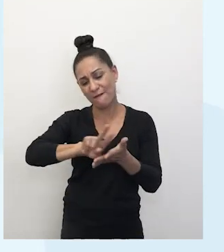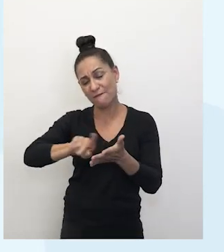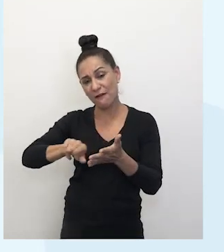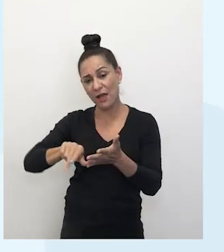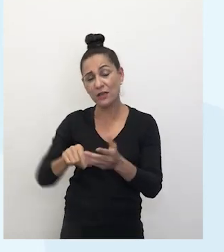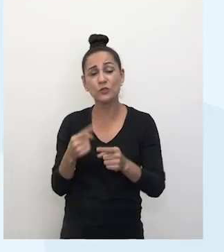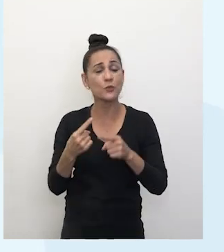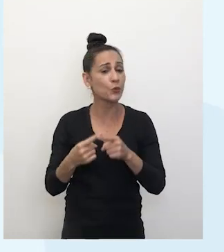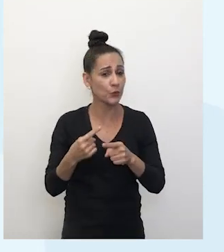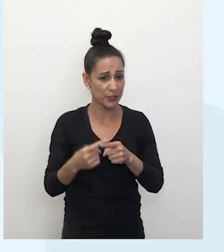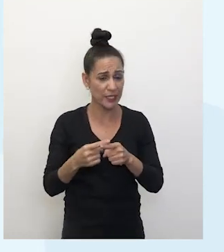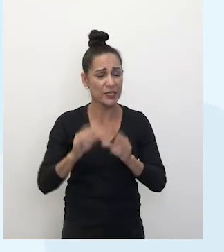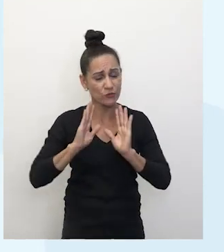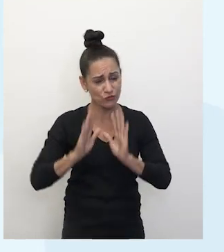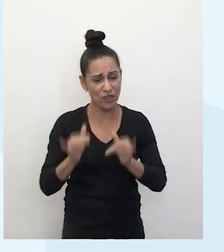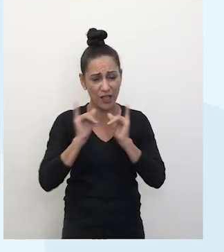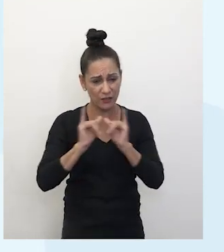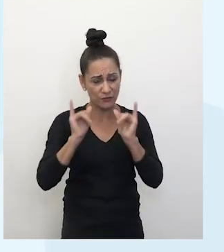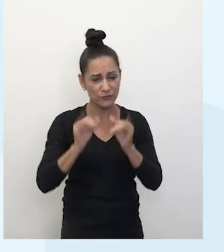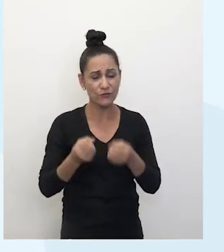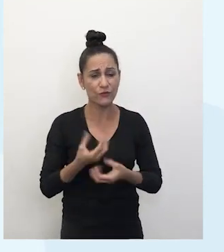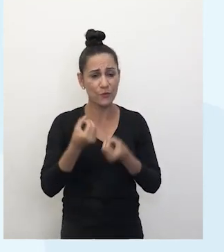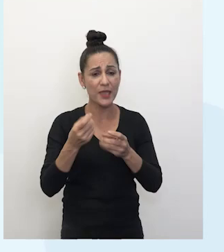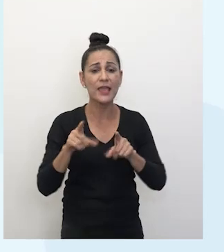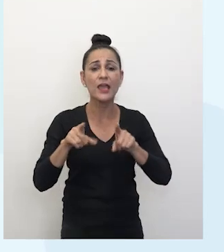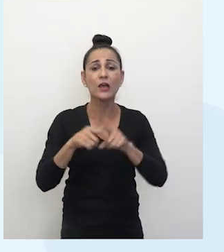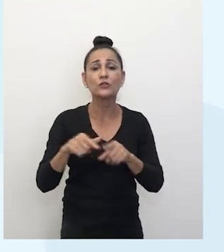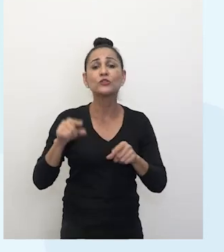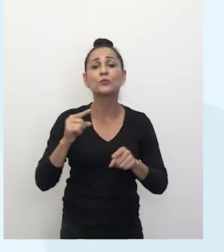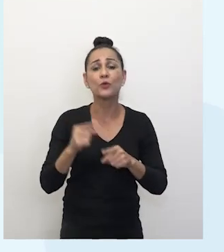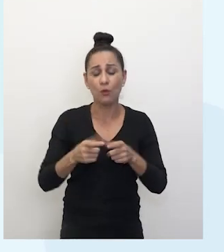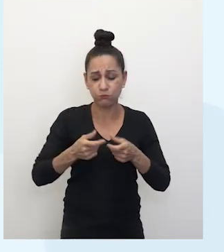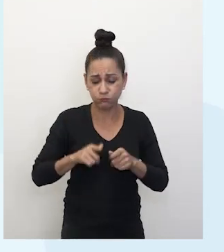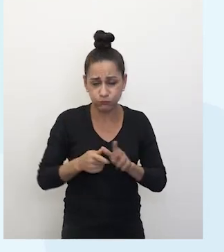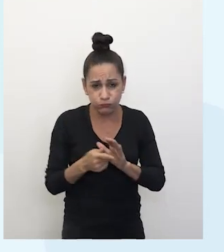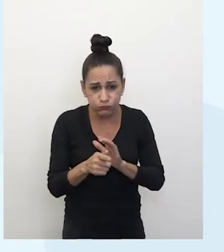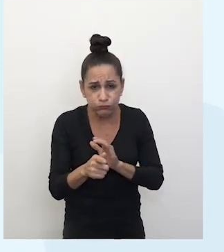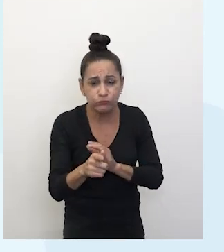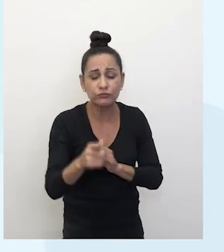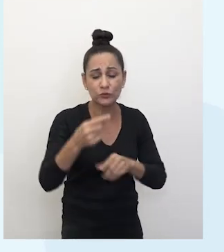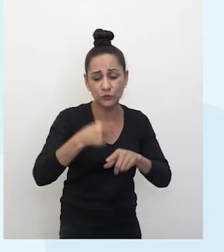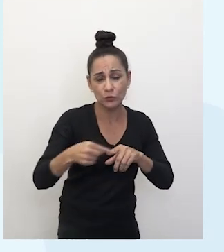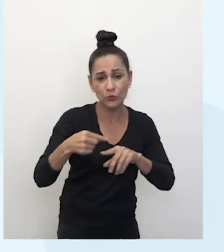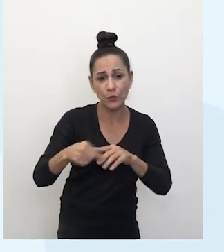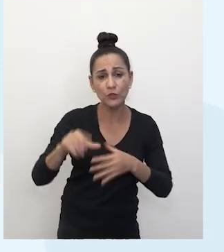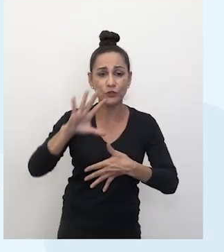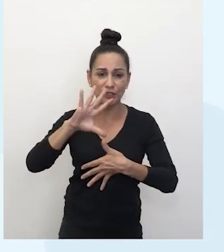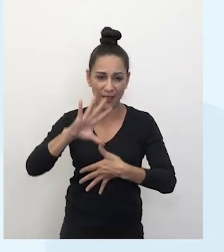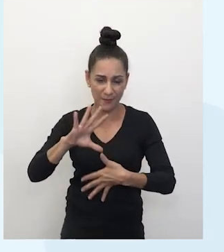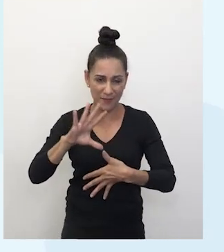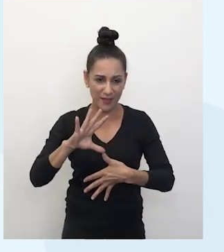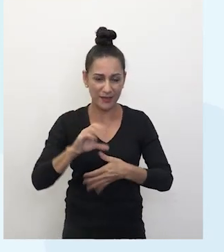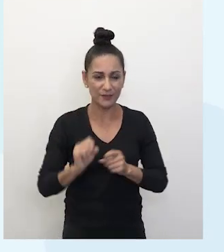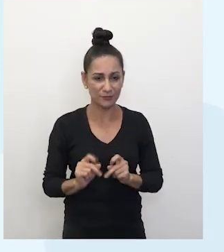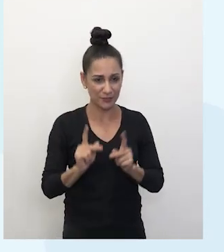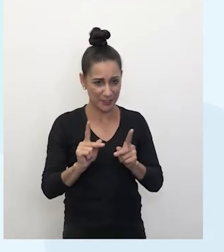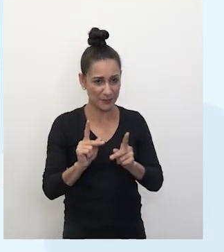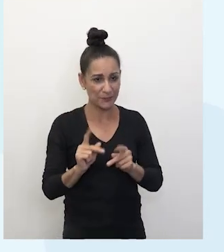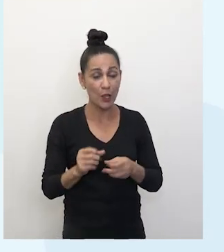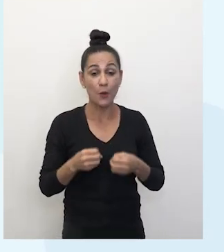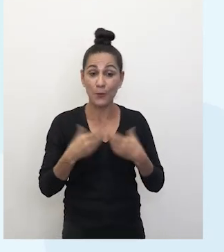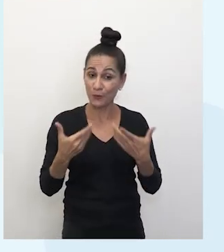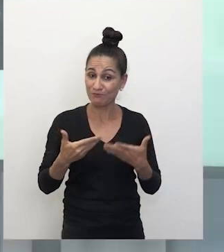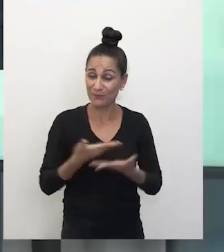né Por causa de que eu falei né da extensão latitudinal do continente da América Tá certo Olá